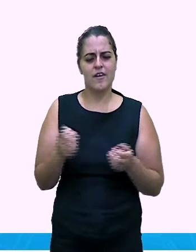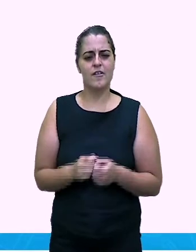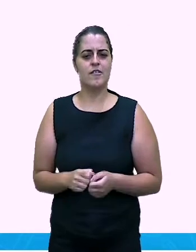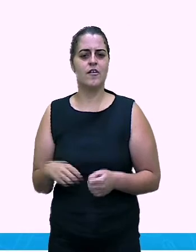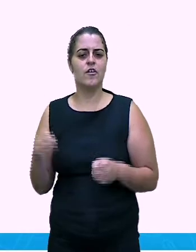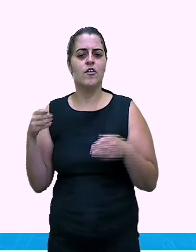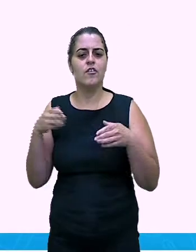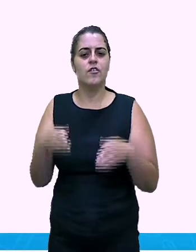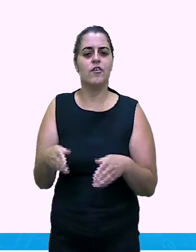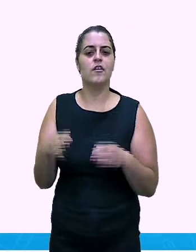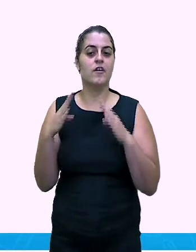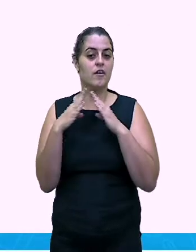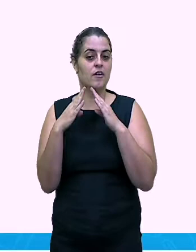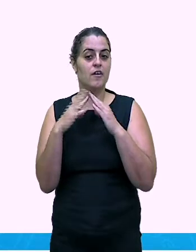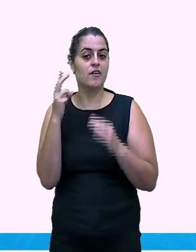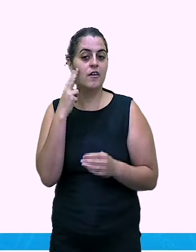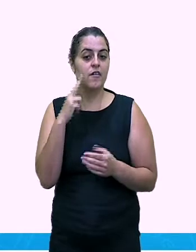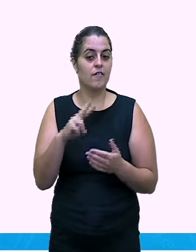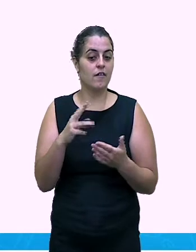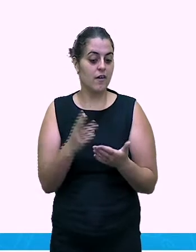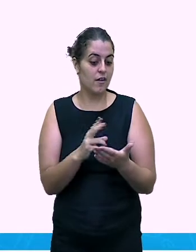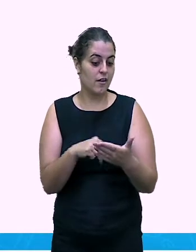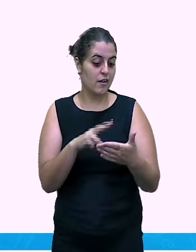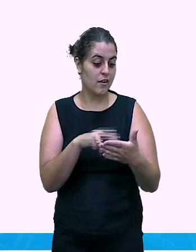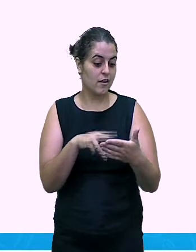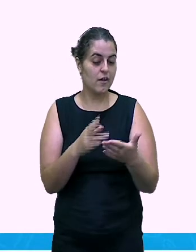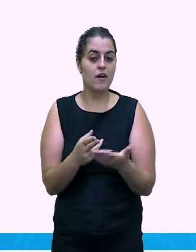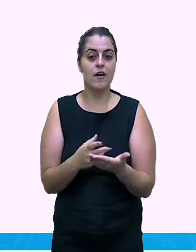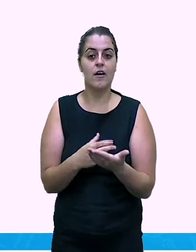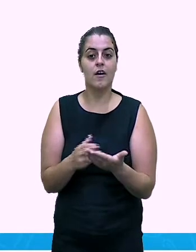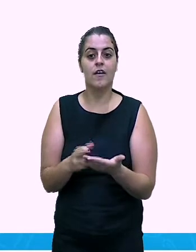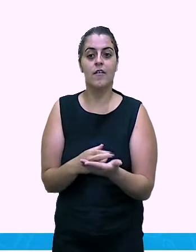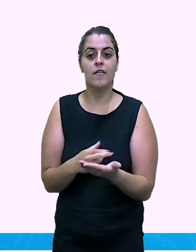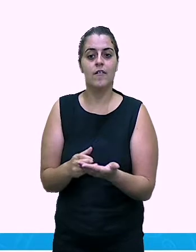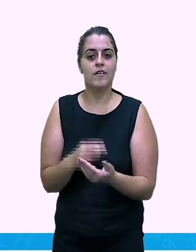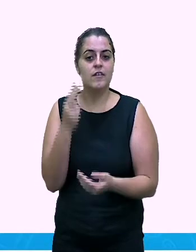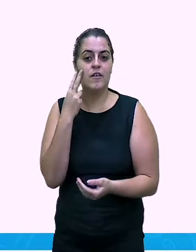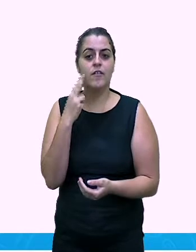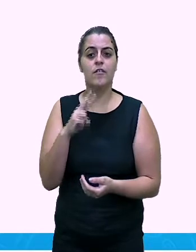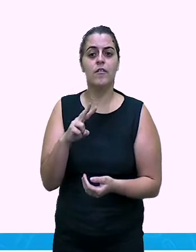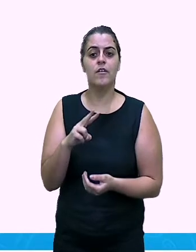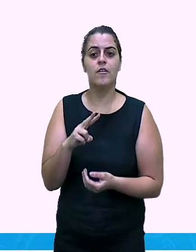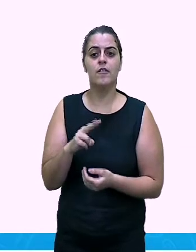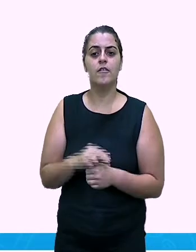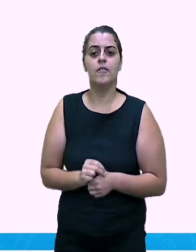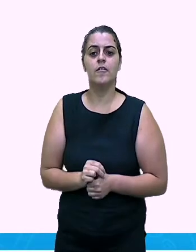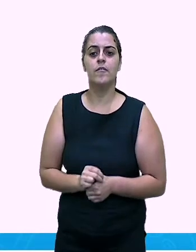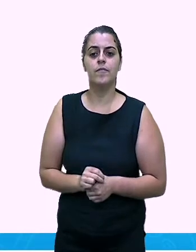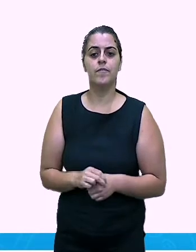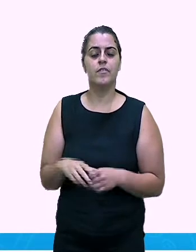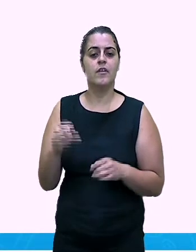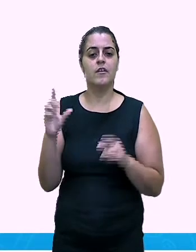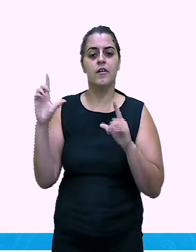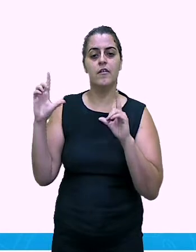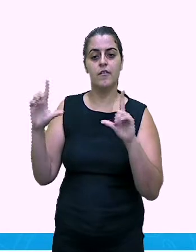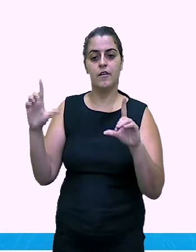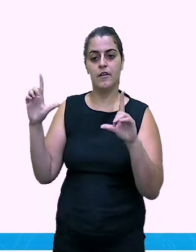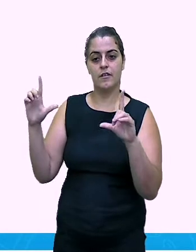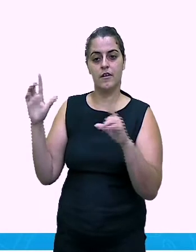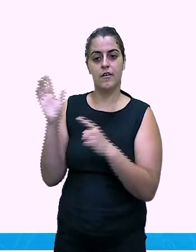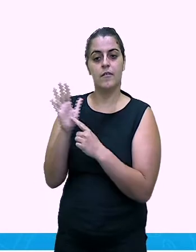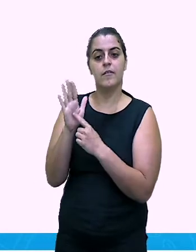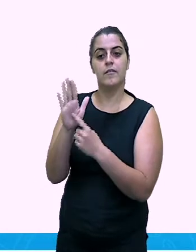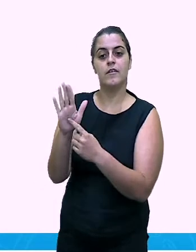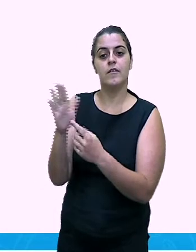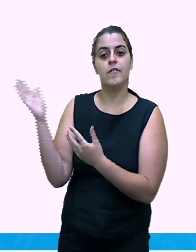que eu possa ler essa revistinha. Vocês perceberam que, através da capa, nós já